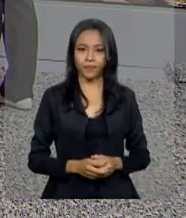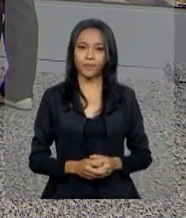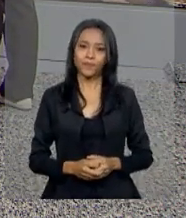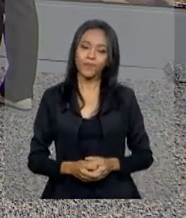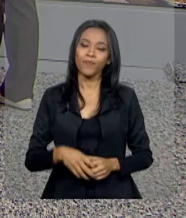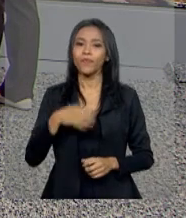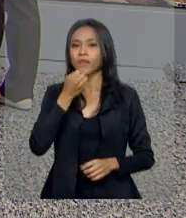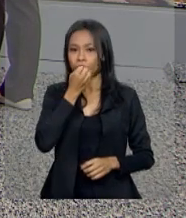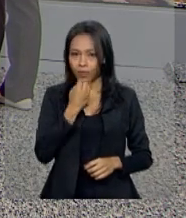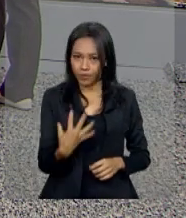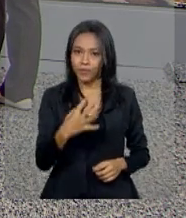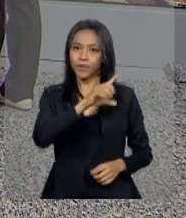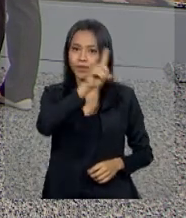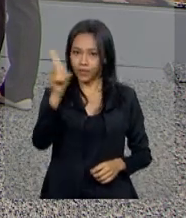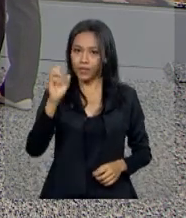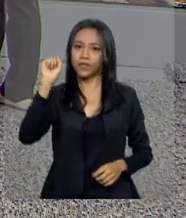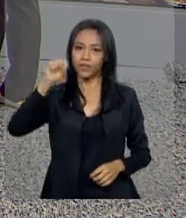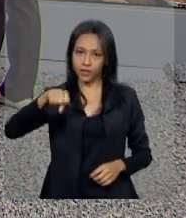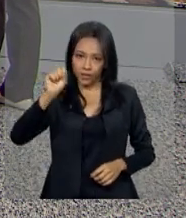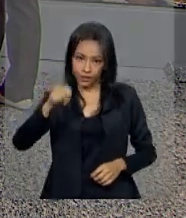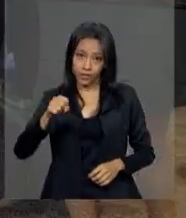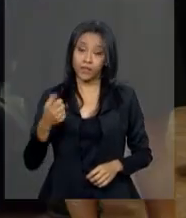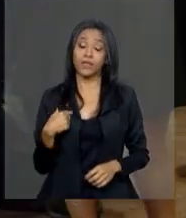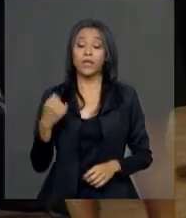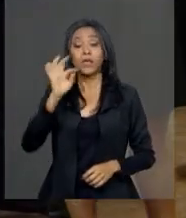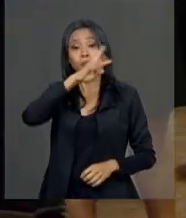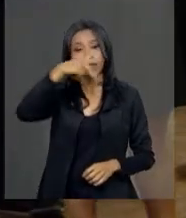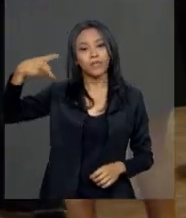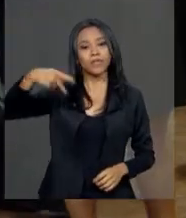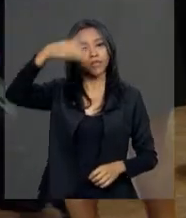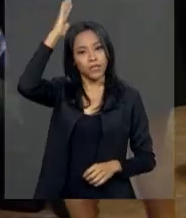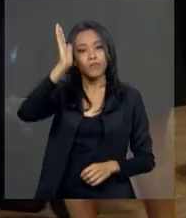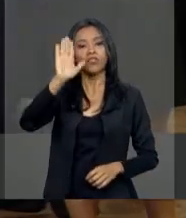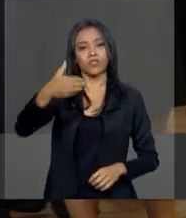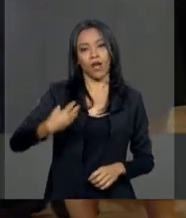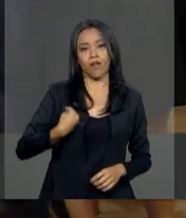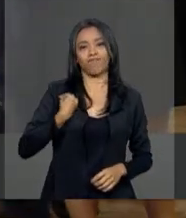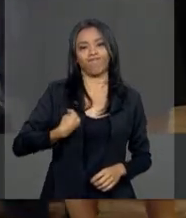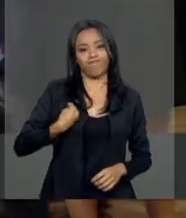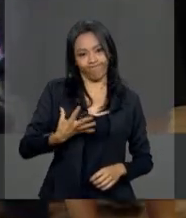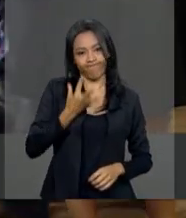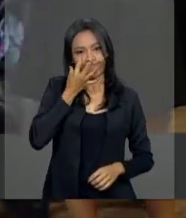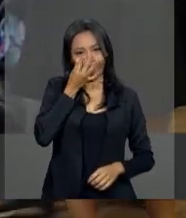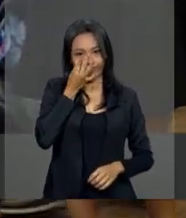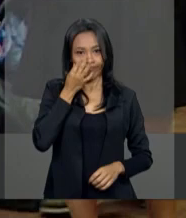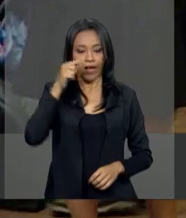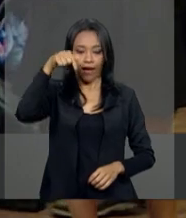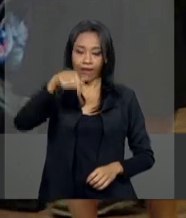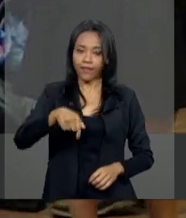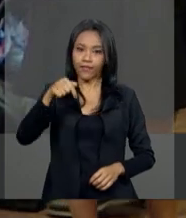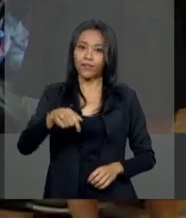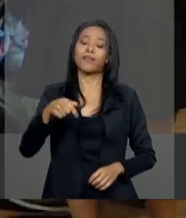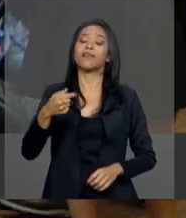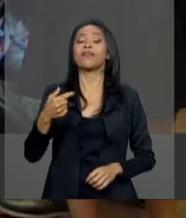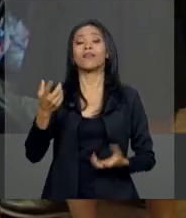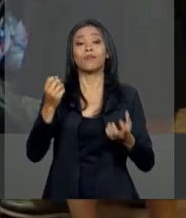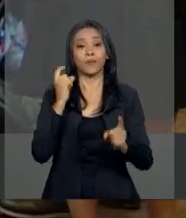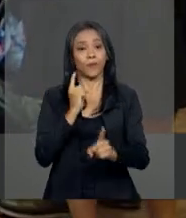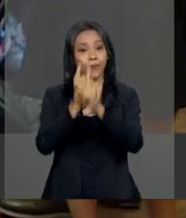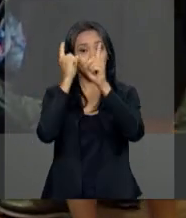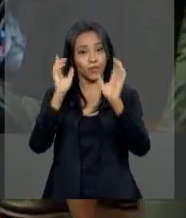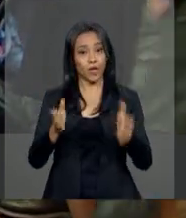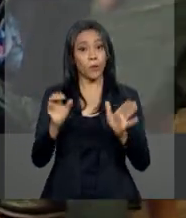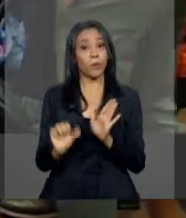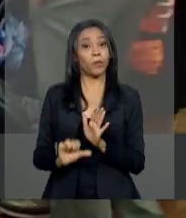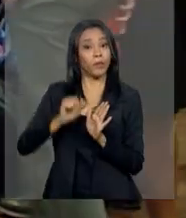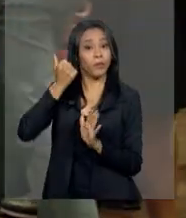Bom dia, Renata. Sim, pois é, o presidente Michel Temer já está aqui no prédio sede das Nações Unidas. O primeiro